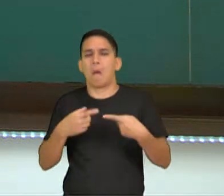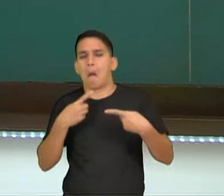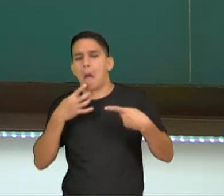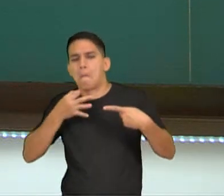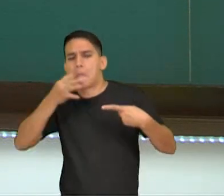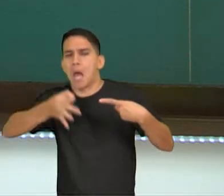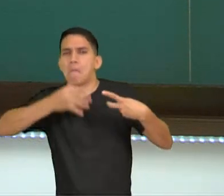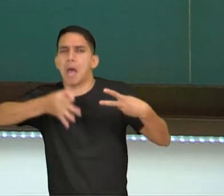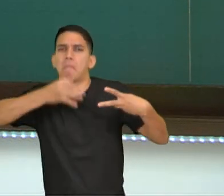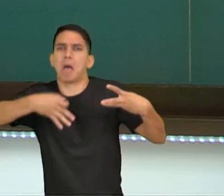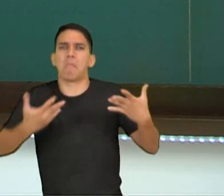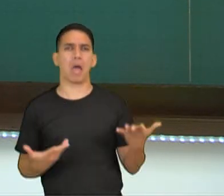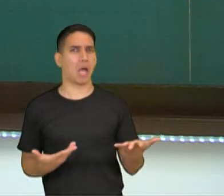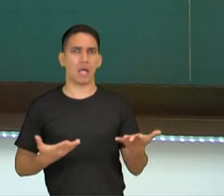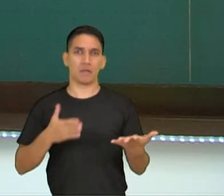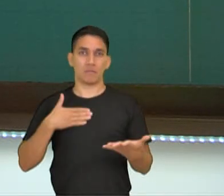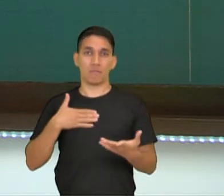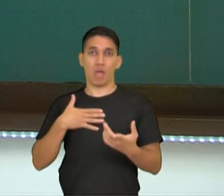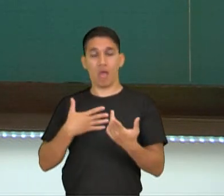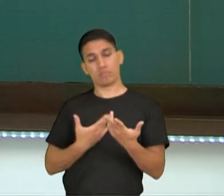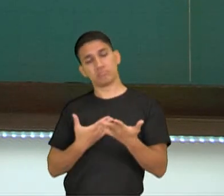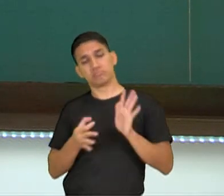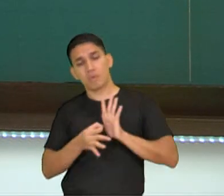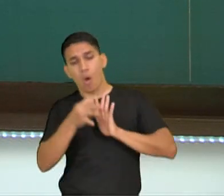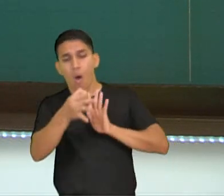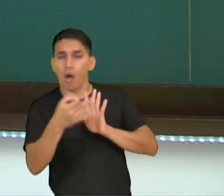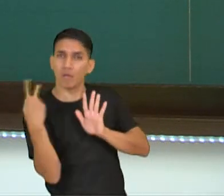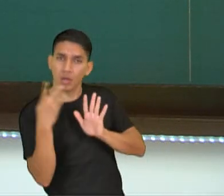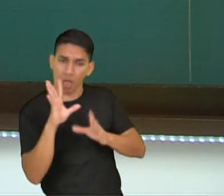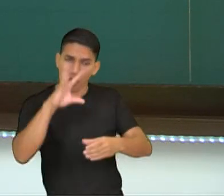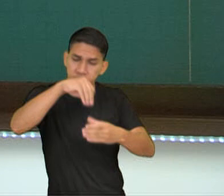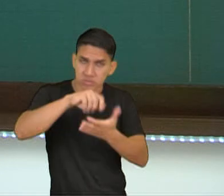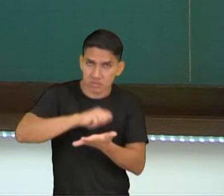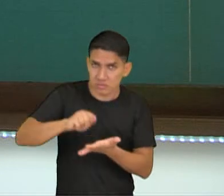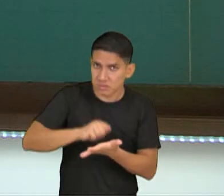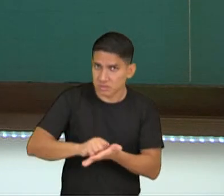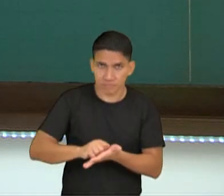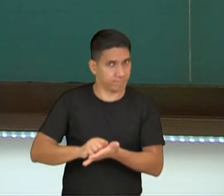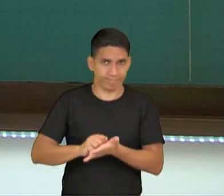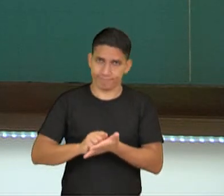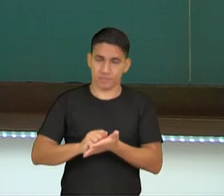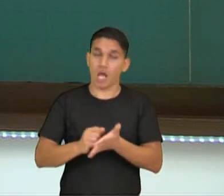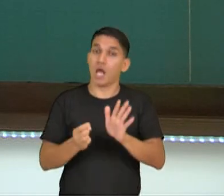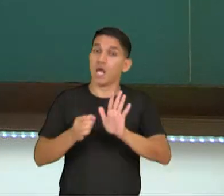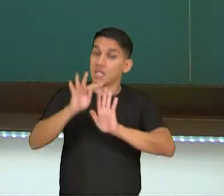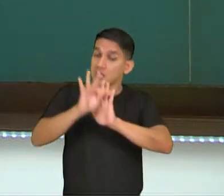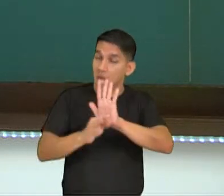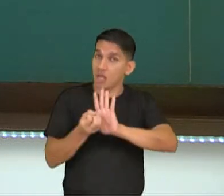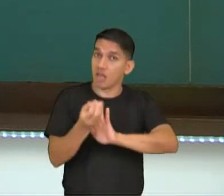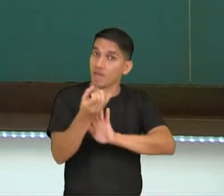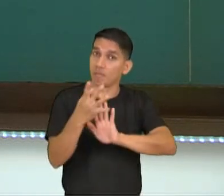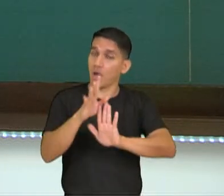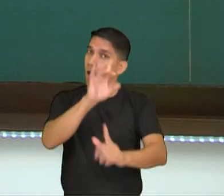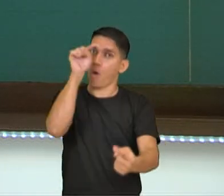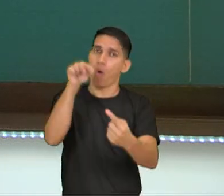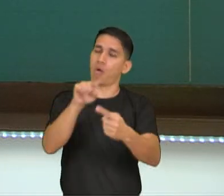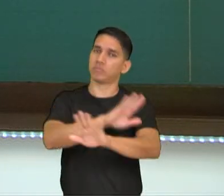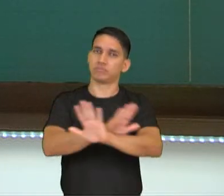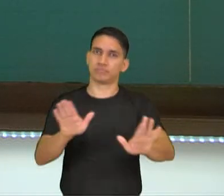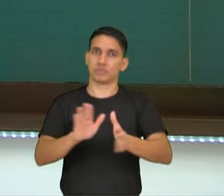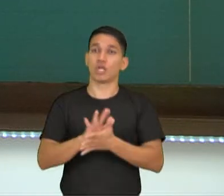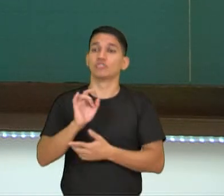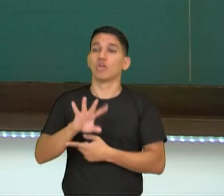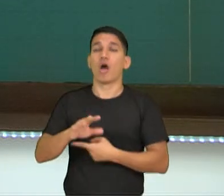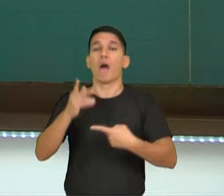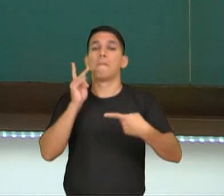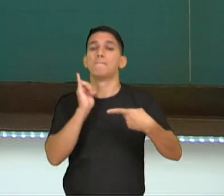No dissertativo eu dou a minha opinião, no informativo não. Eu tenho que ter uma linguagem objetiva, eu simplesmente relato os fatos,